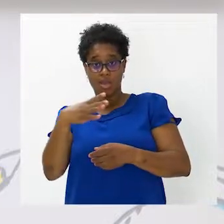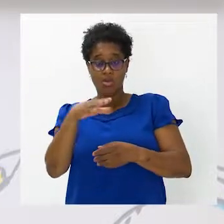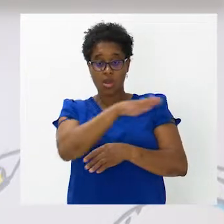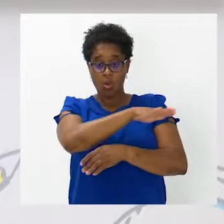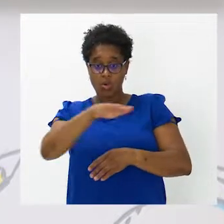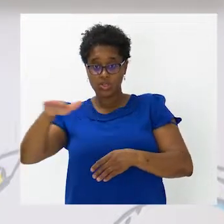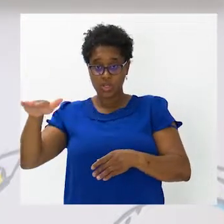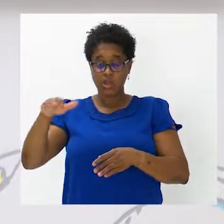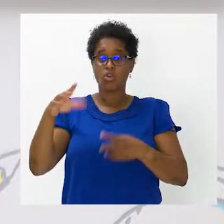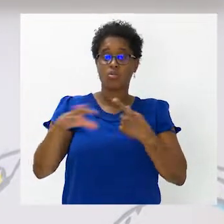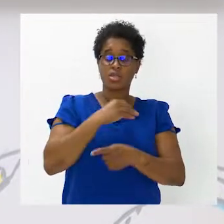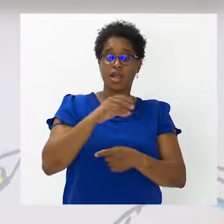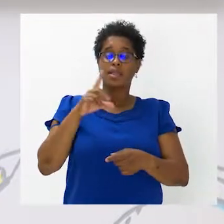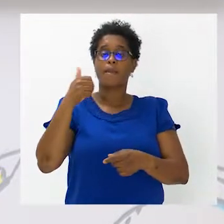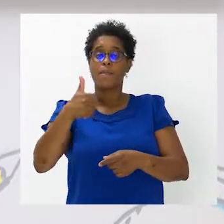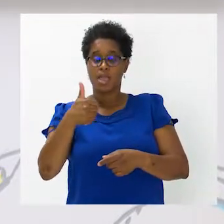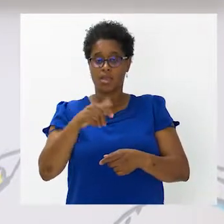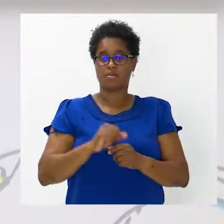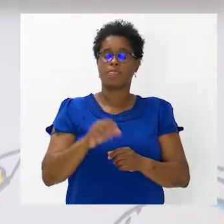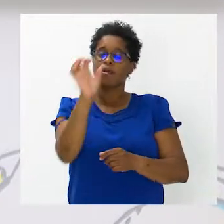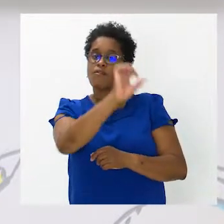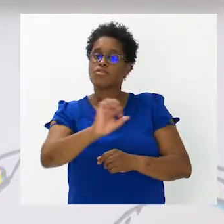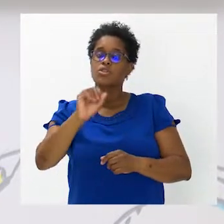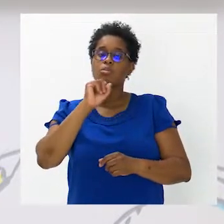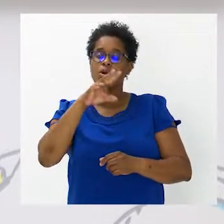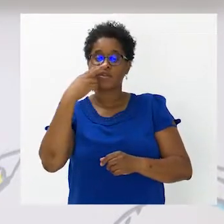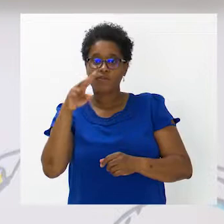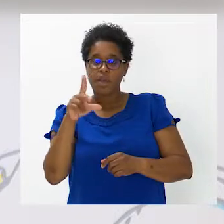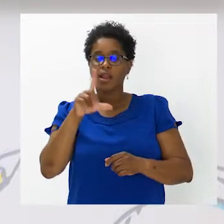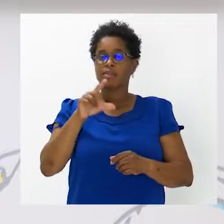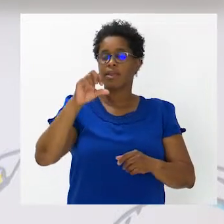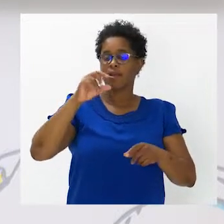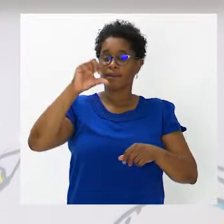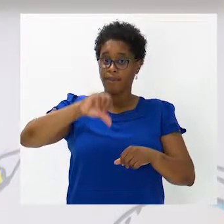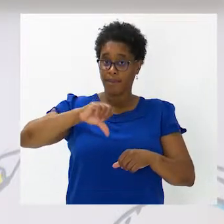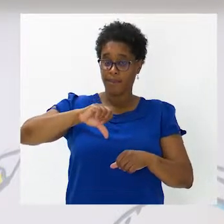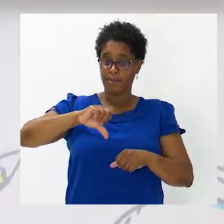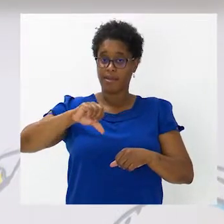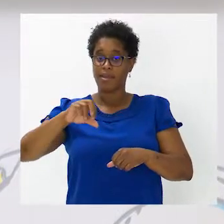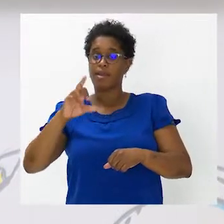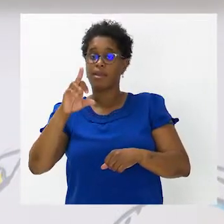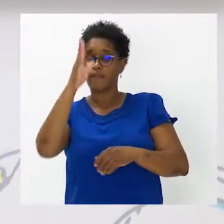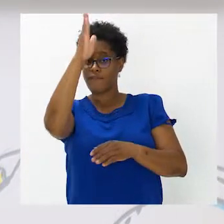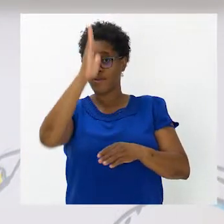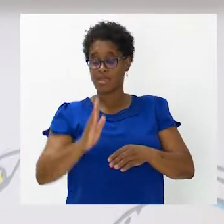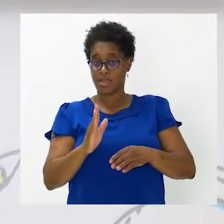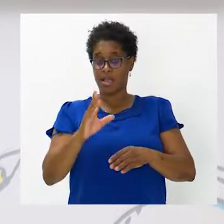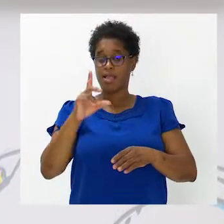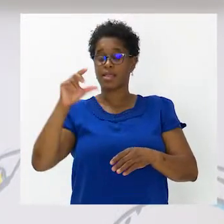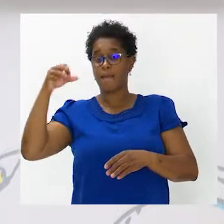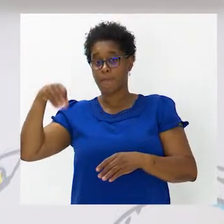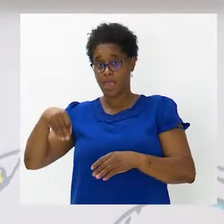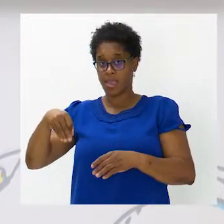iremos obter a letra B. Como vocês podem ver, a letra Q é uma reflexão vertical da letra